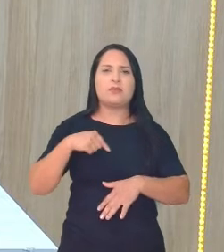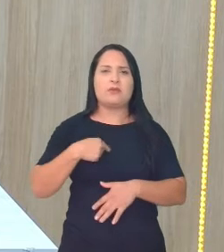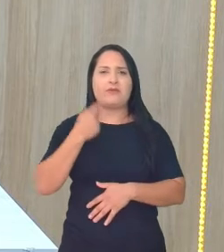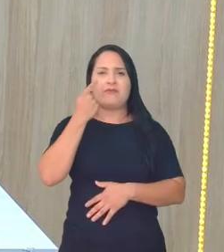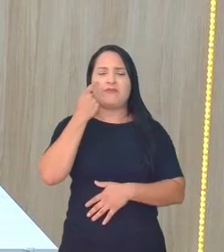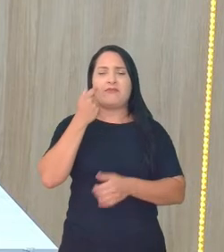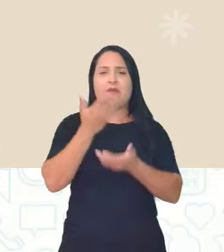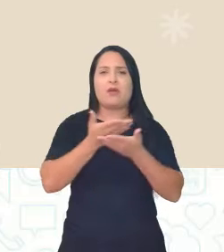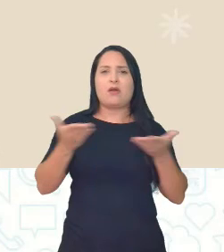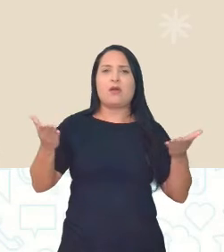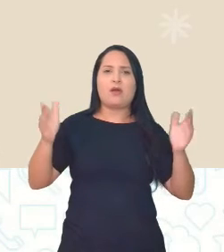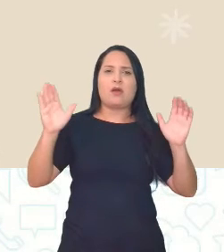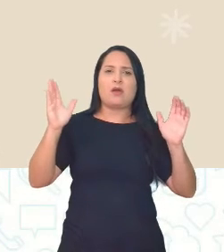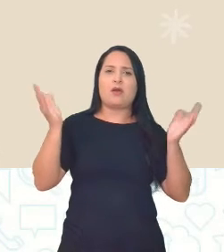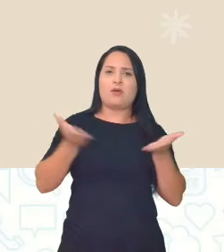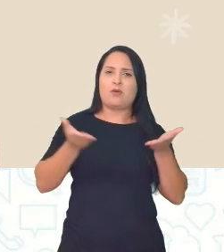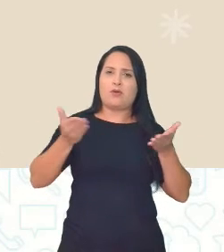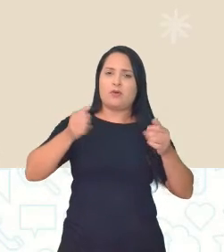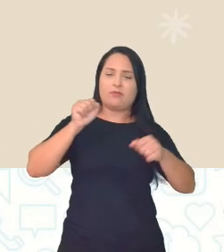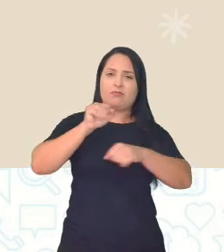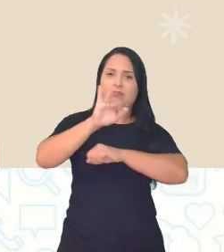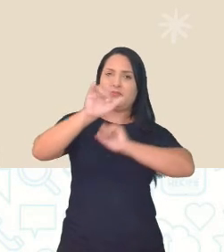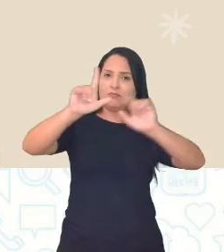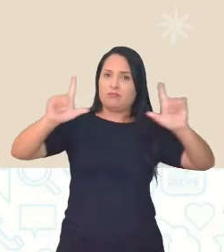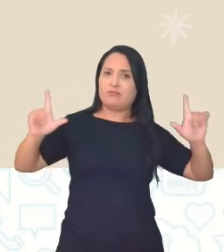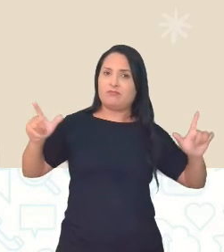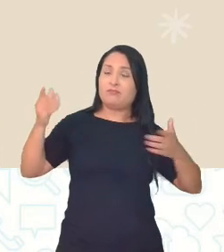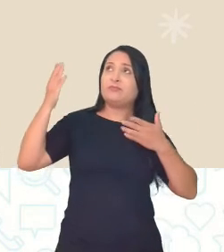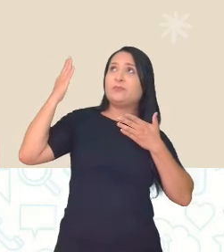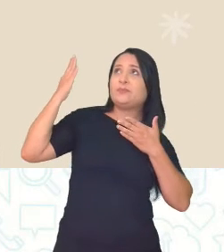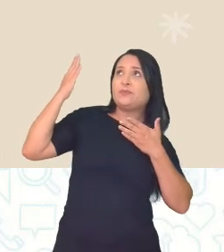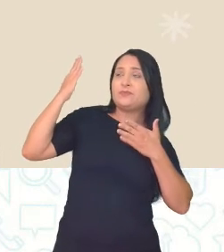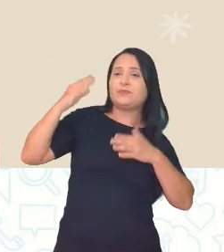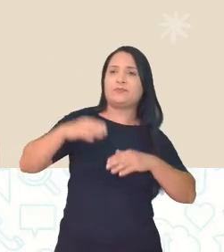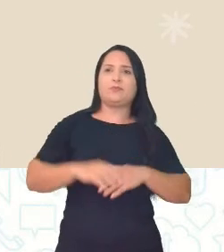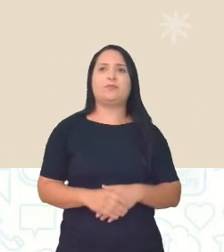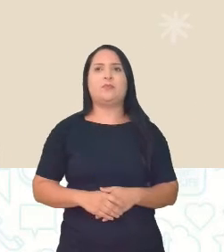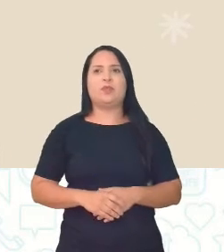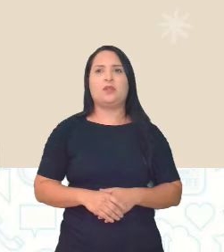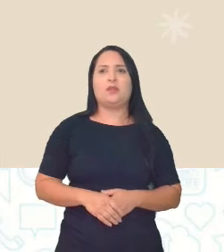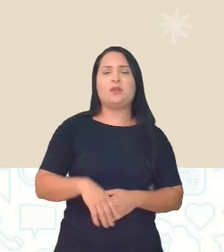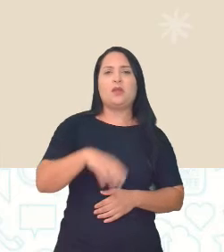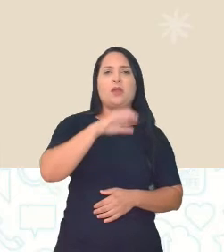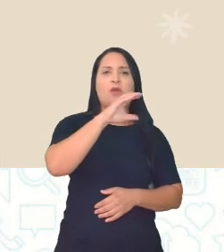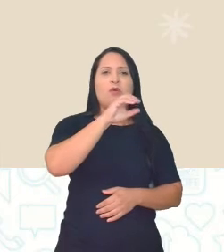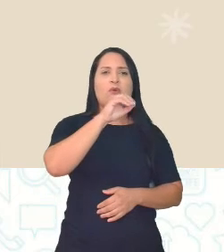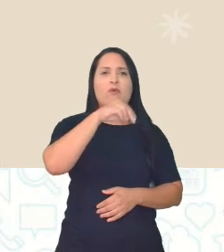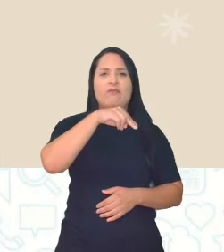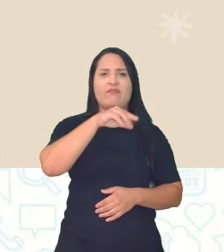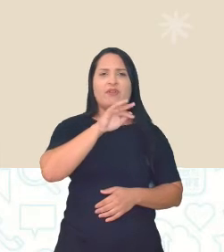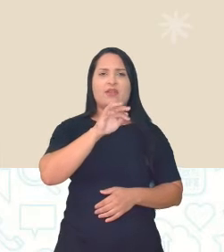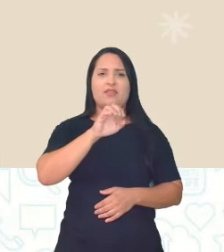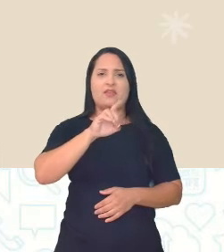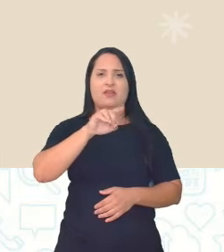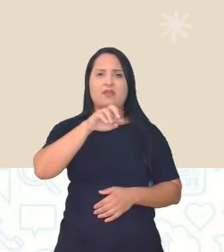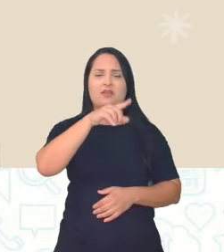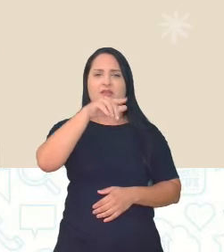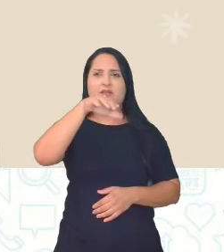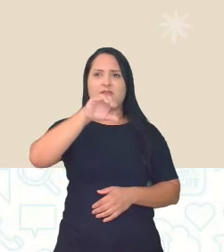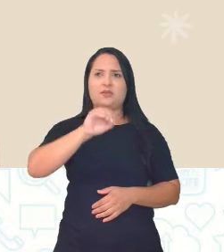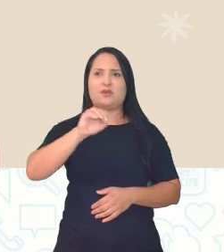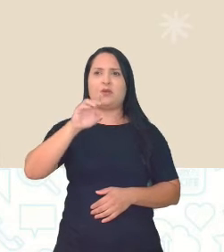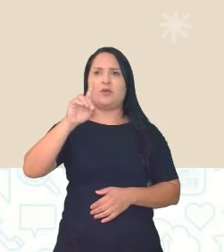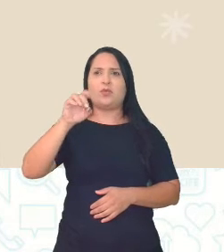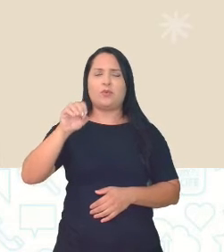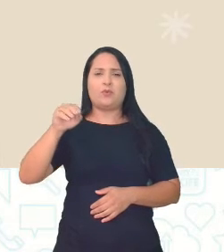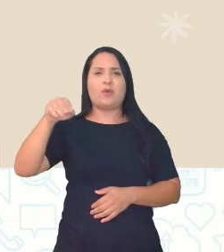aí no slide, né? Vejam só. A Confederação do Equador, de 1824. que foi um movimento